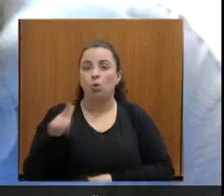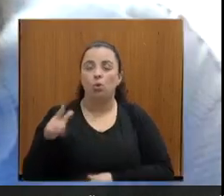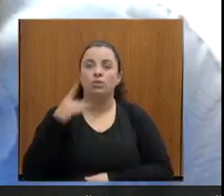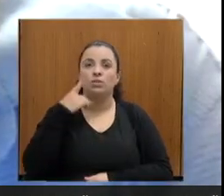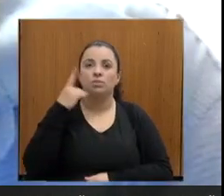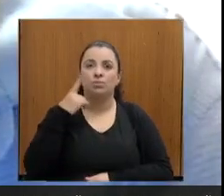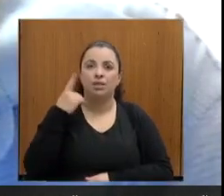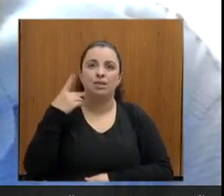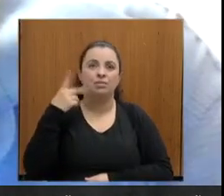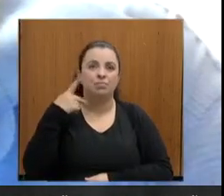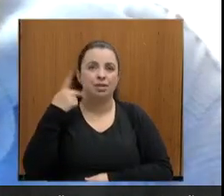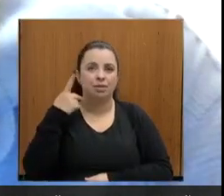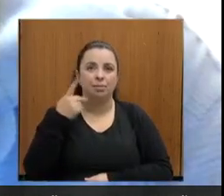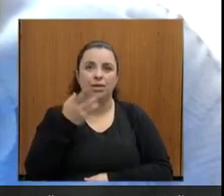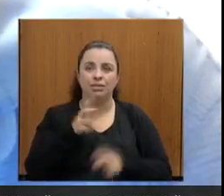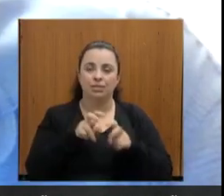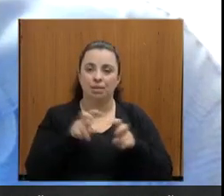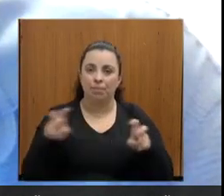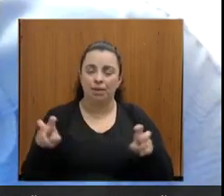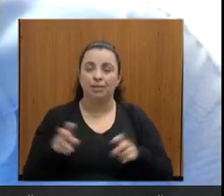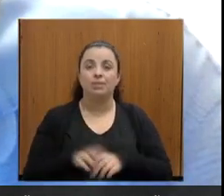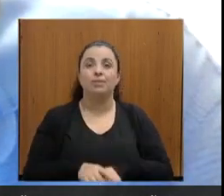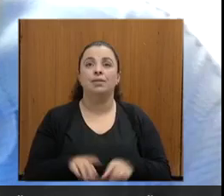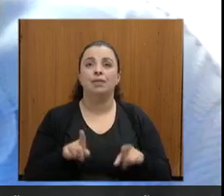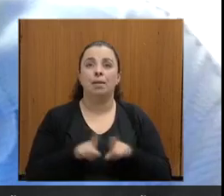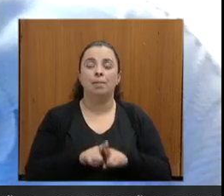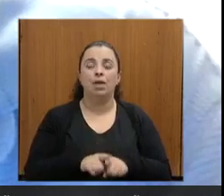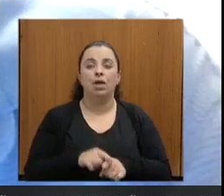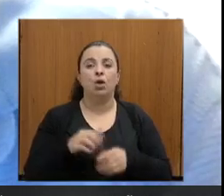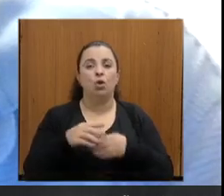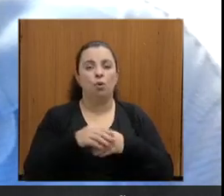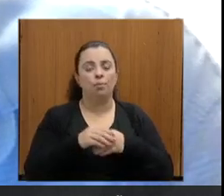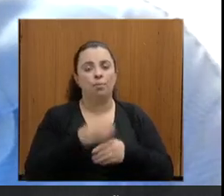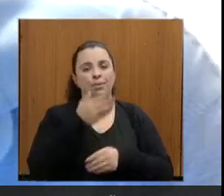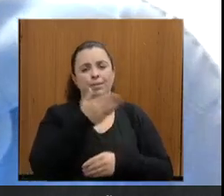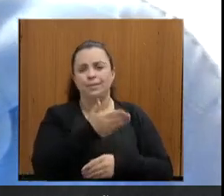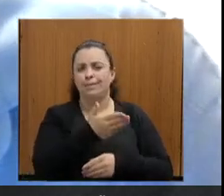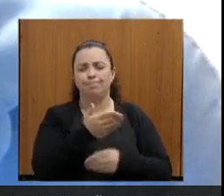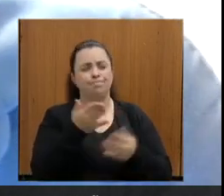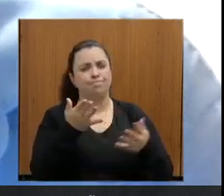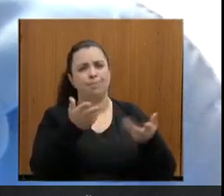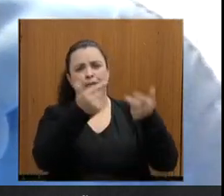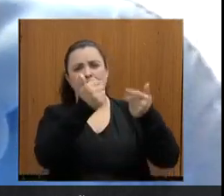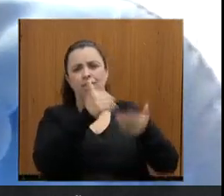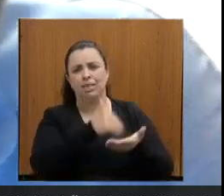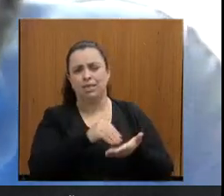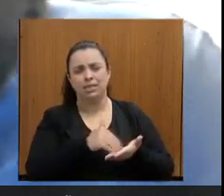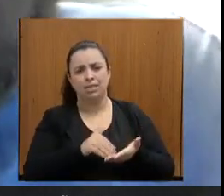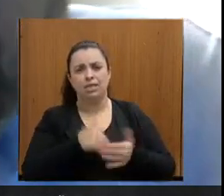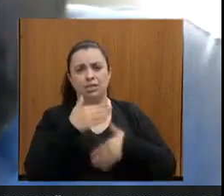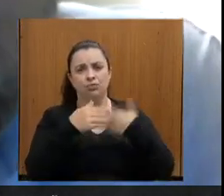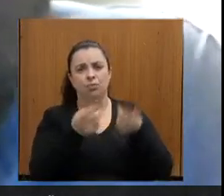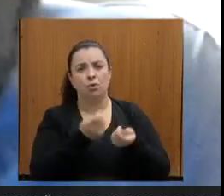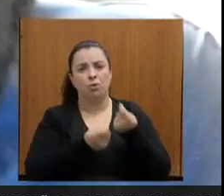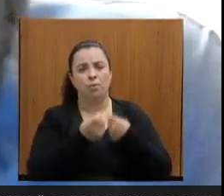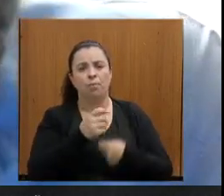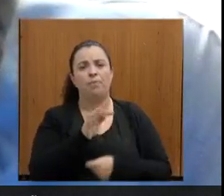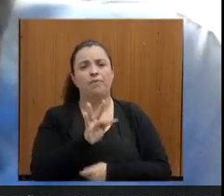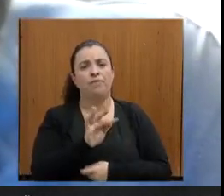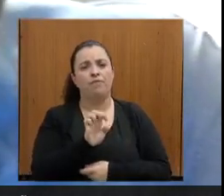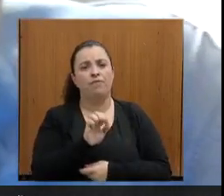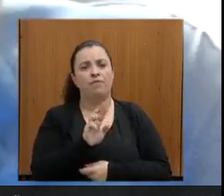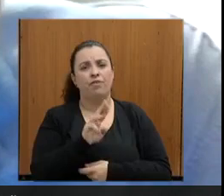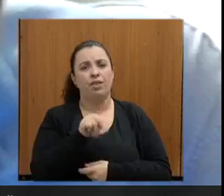mesa vai ser mais rápido complementar esse grande secretário de desenvolvimento econômico Fernando batalho